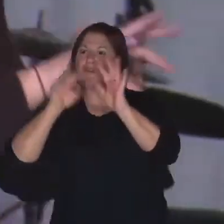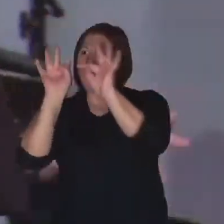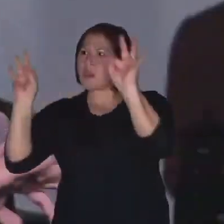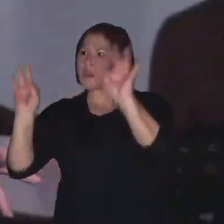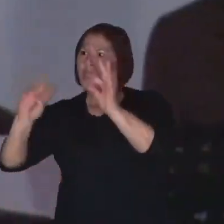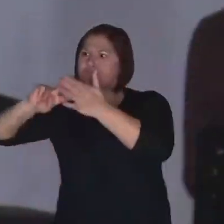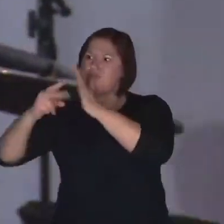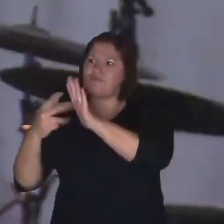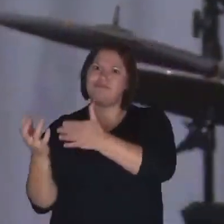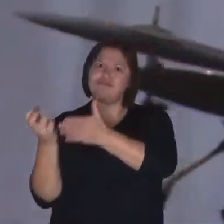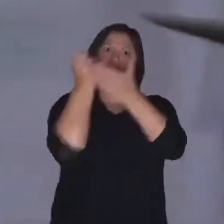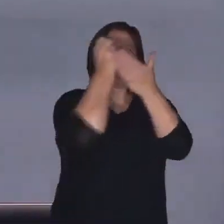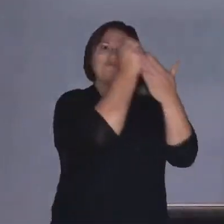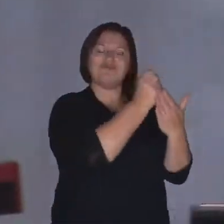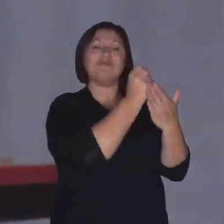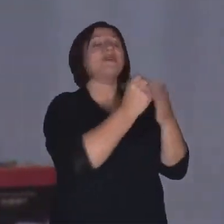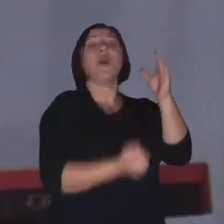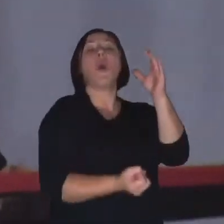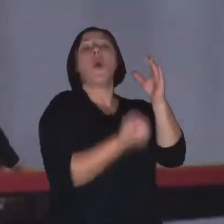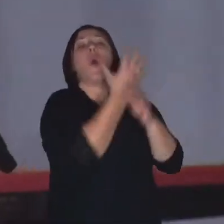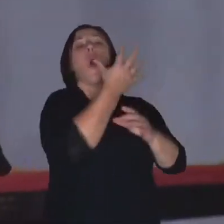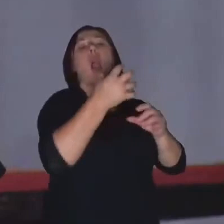Eles saem de Jerusalém apenas com o templo.